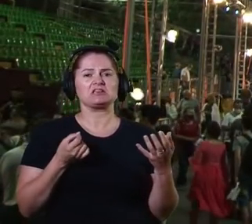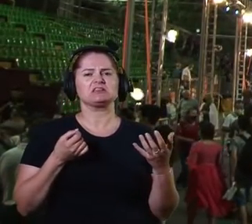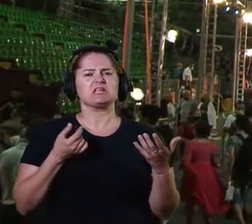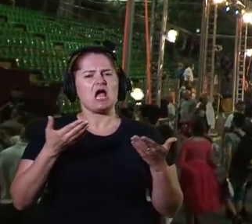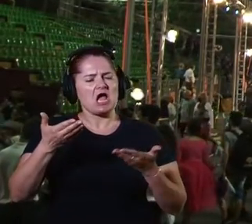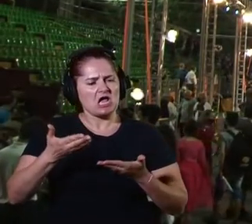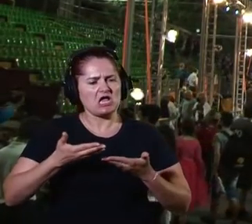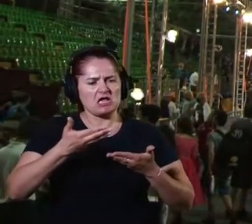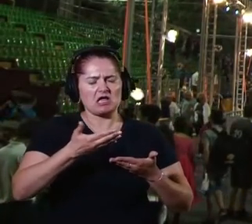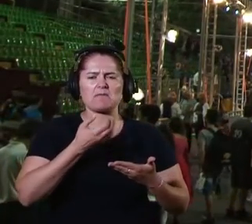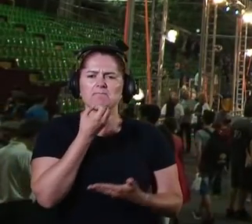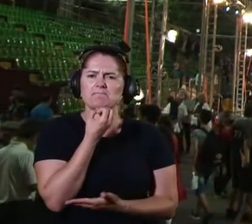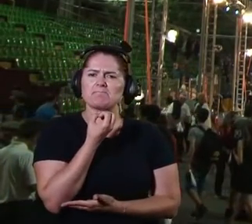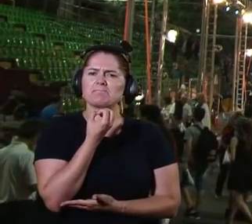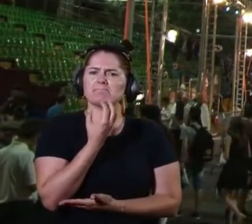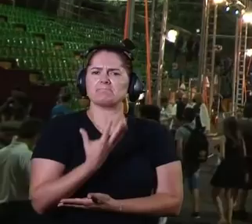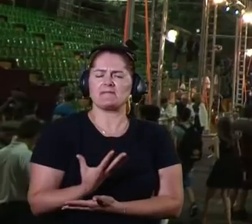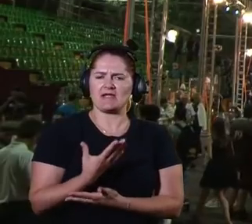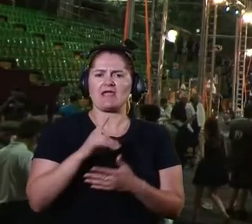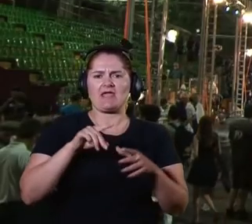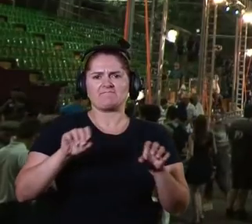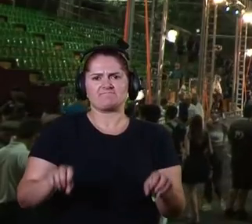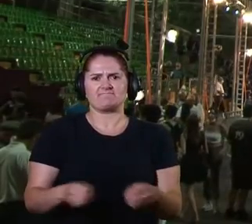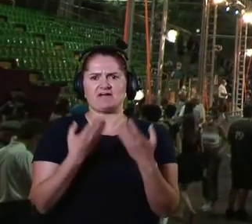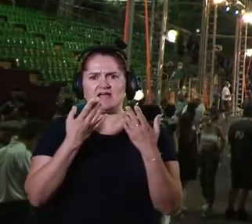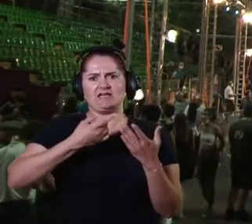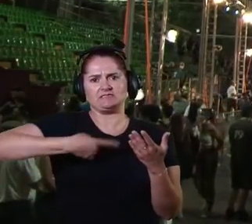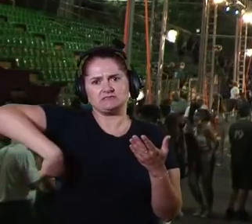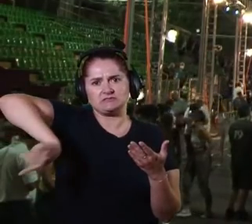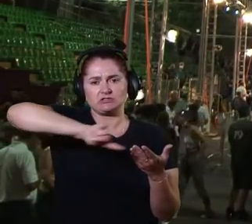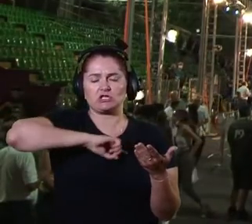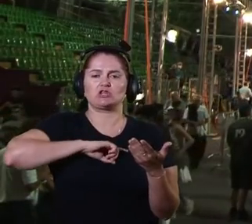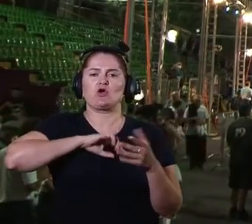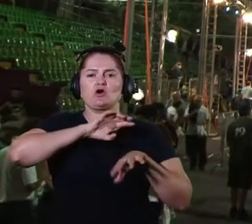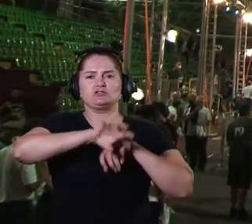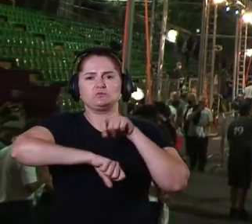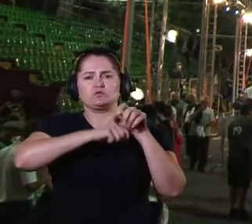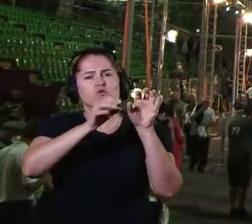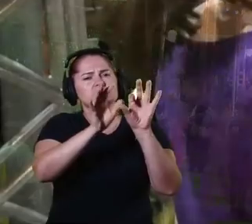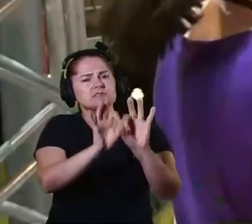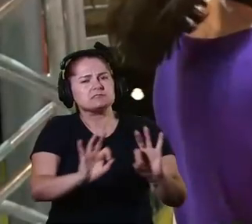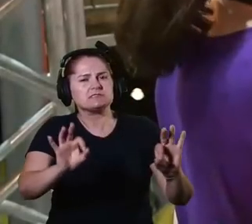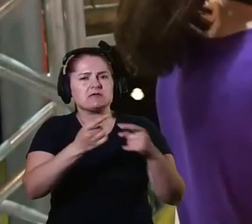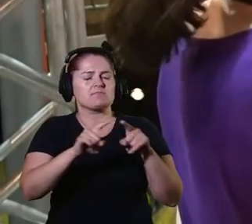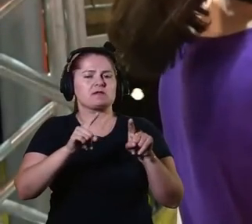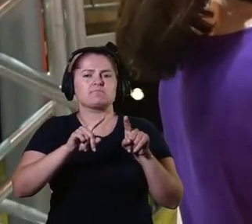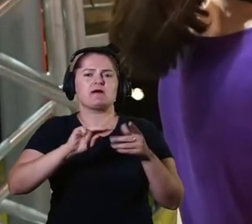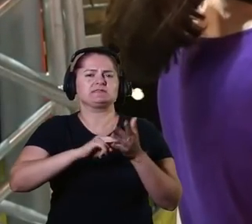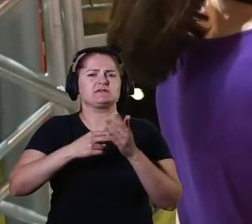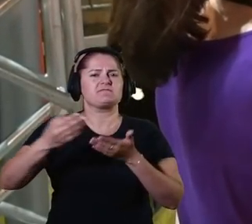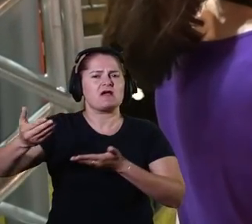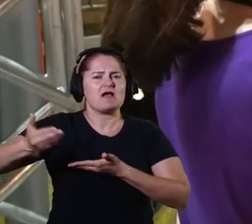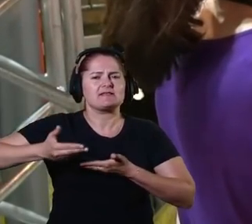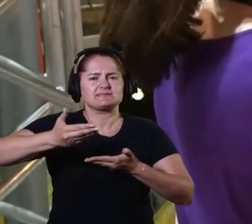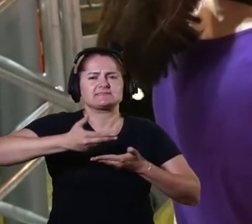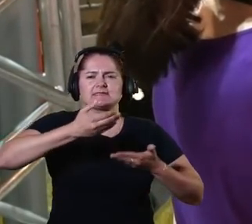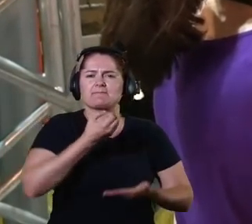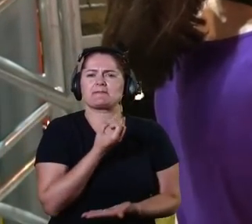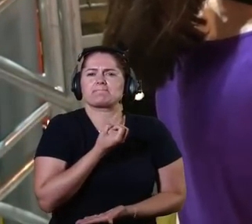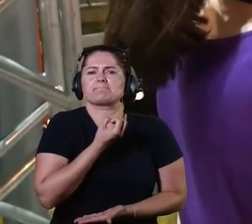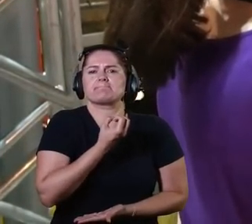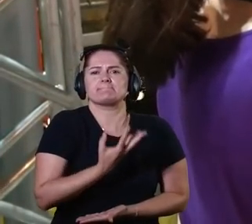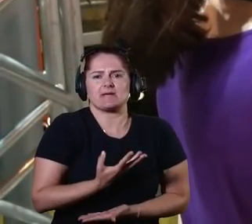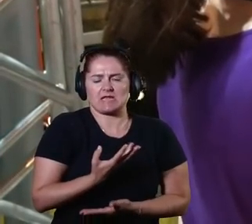receptiva, né? É uma festa que a gente procurou dentro da simplicidade, mas receber a todos muito bem. E o que a gente